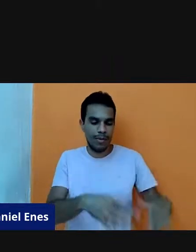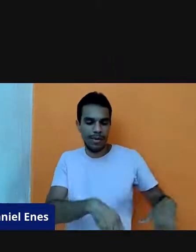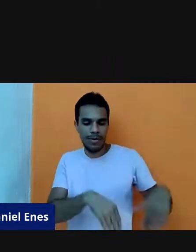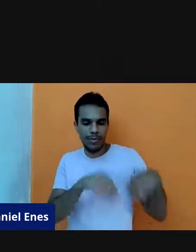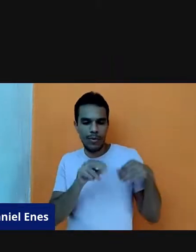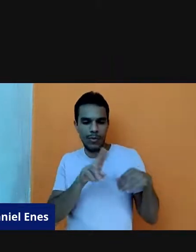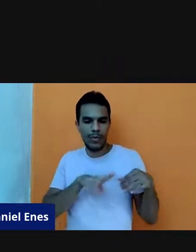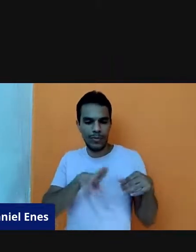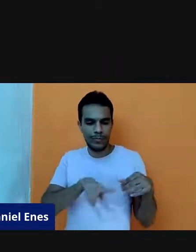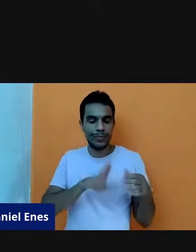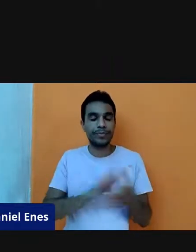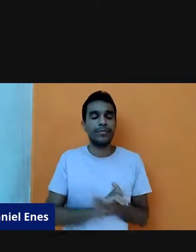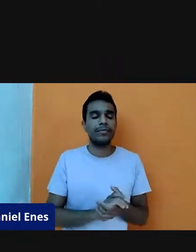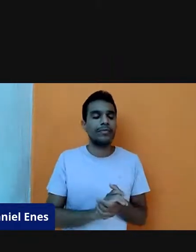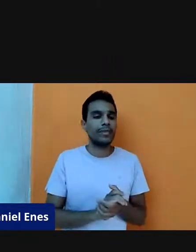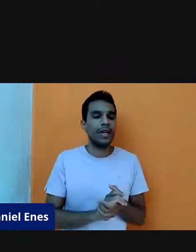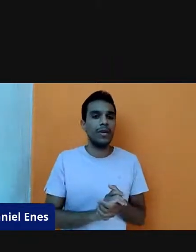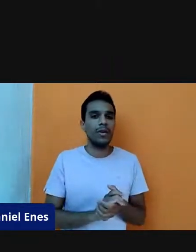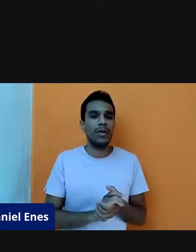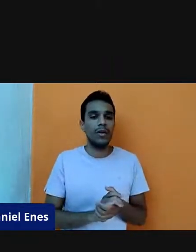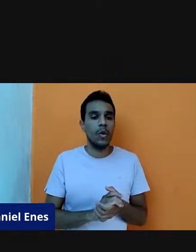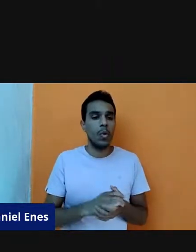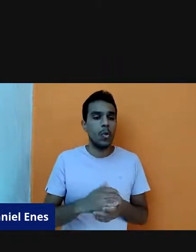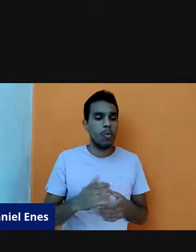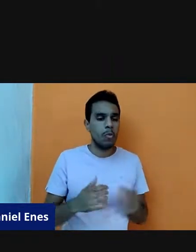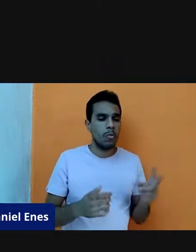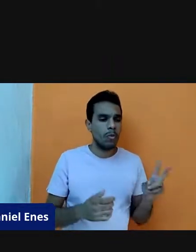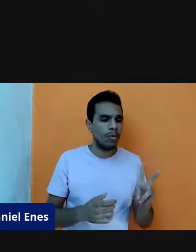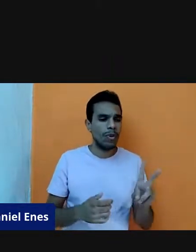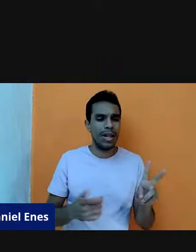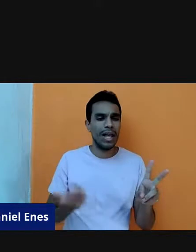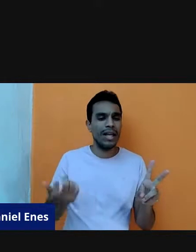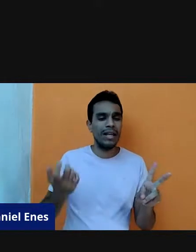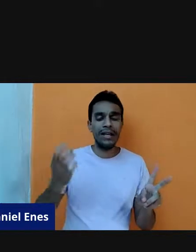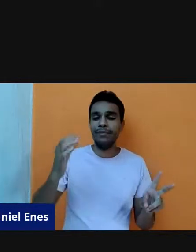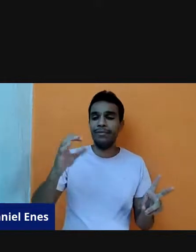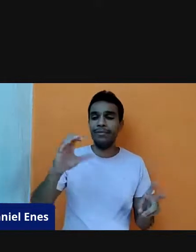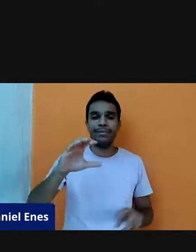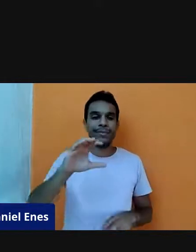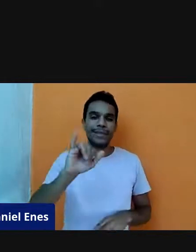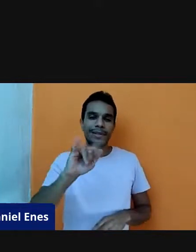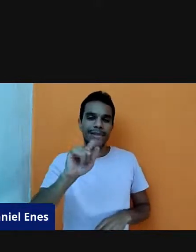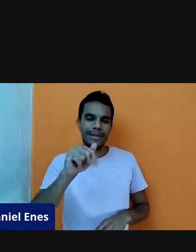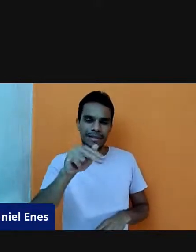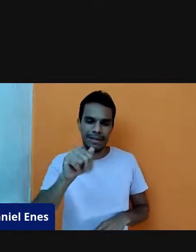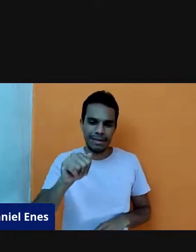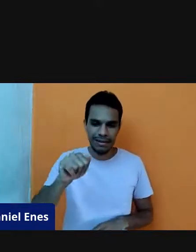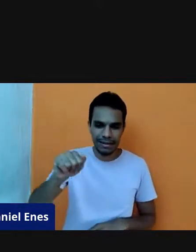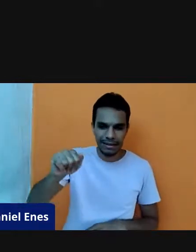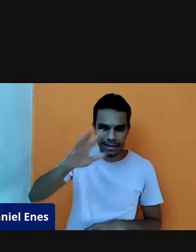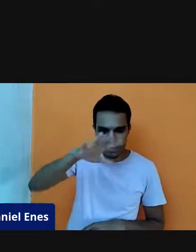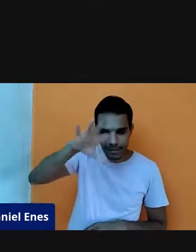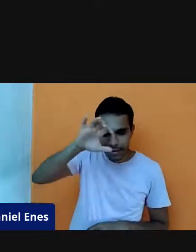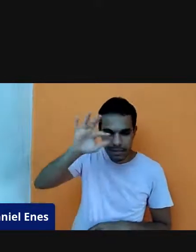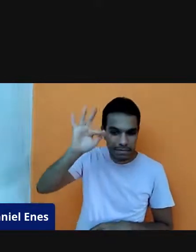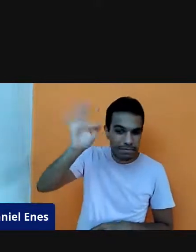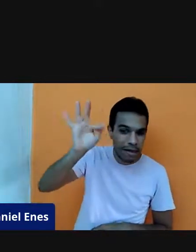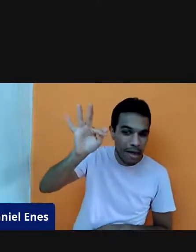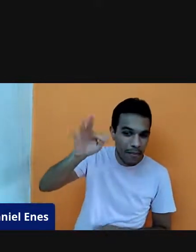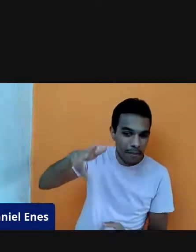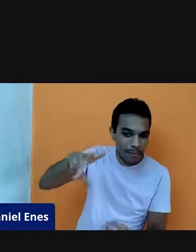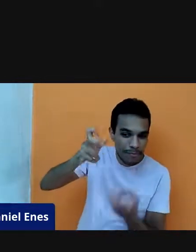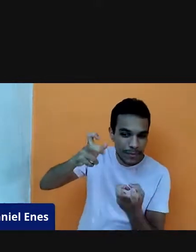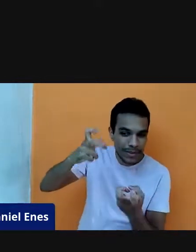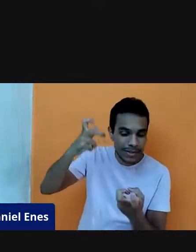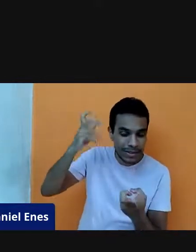fazem previsões muito pessimistas acerca daquela criança que nasce, né? Tá já prevendo uma vida